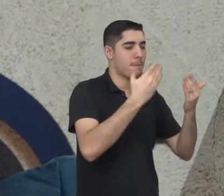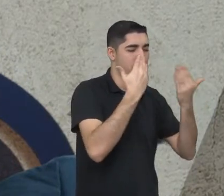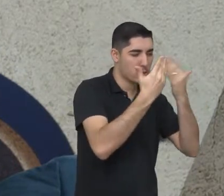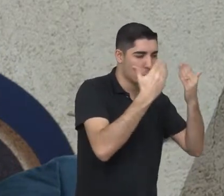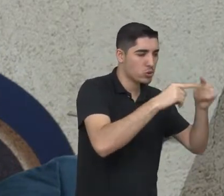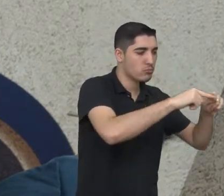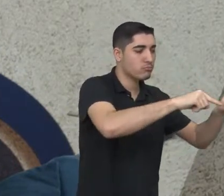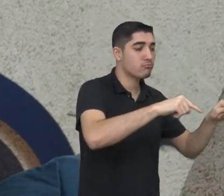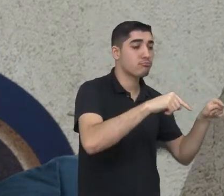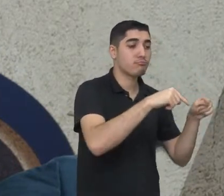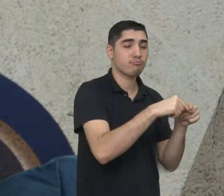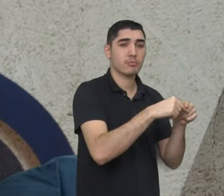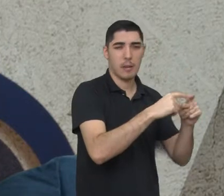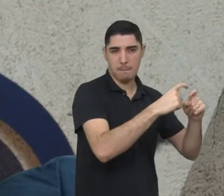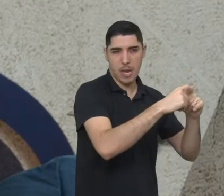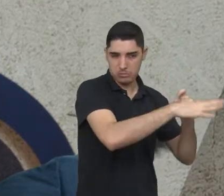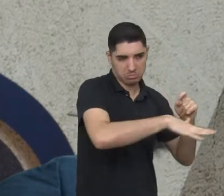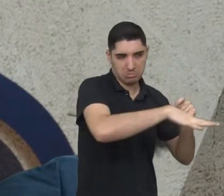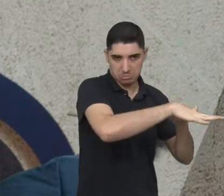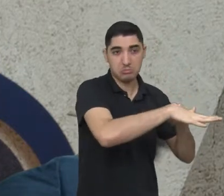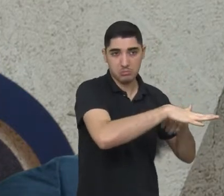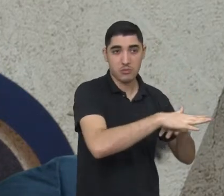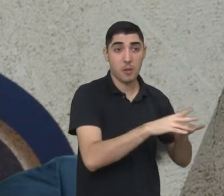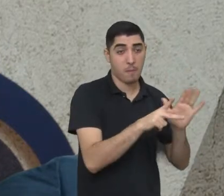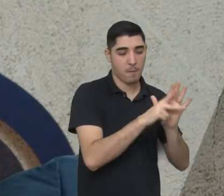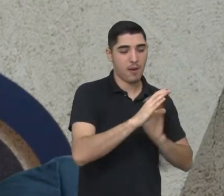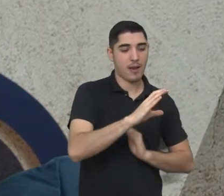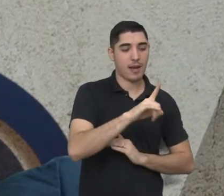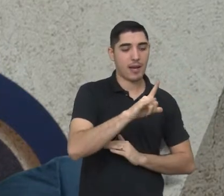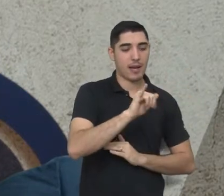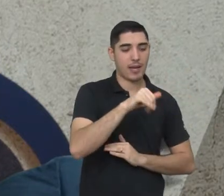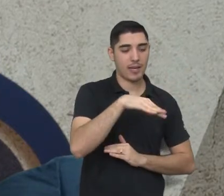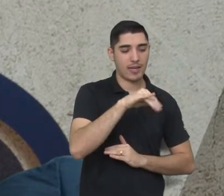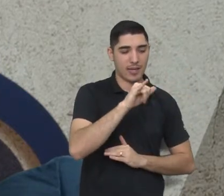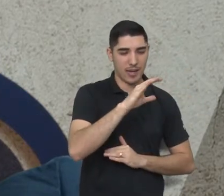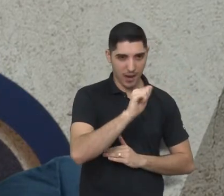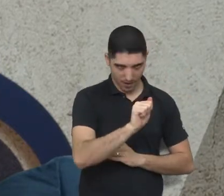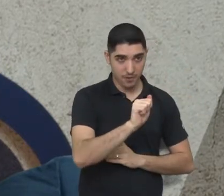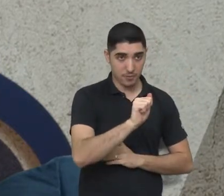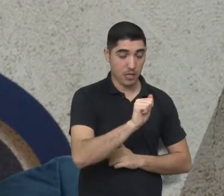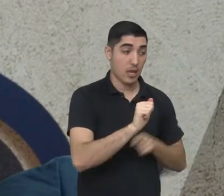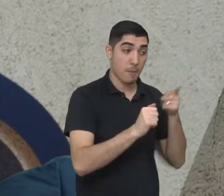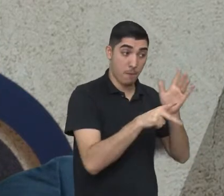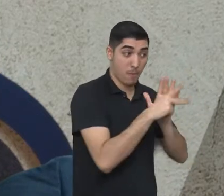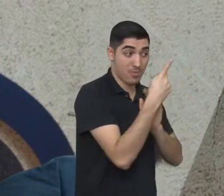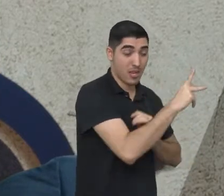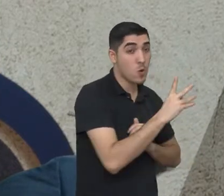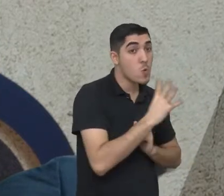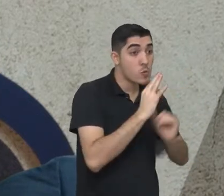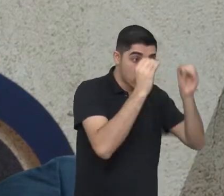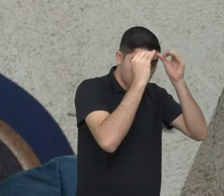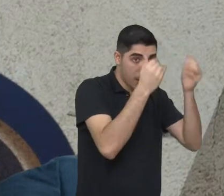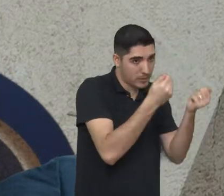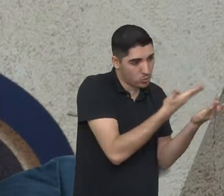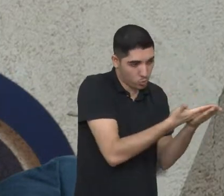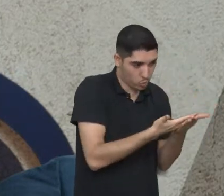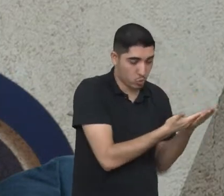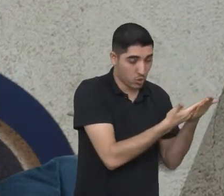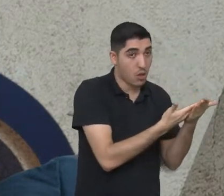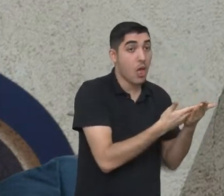existe especialização em psicologia clínica, né? Que é para ele estudar mais exatamente essa área de conhecimento.